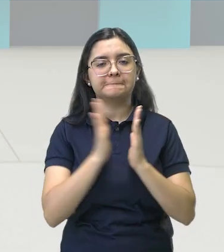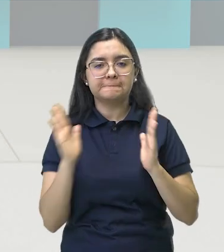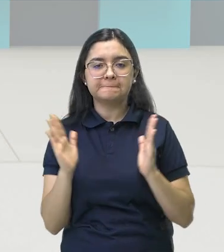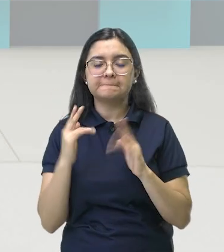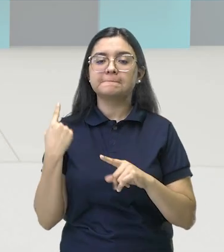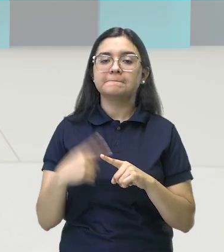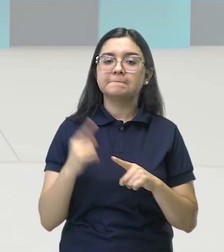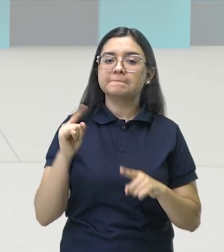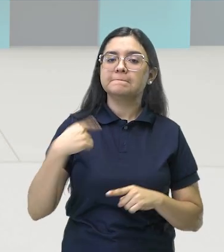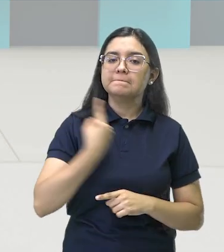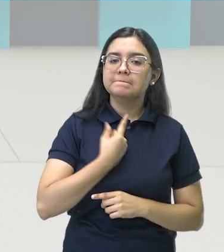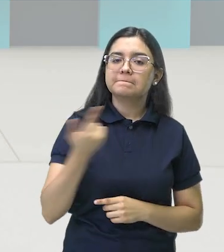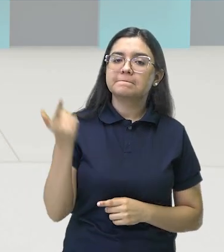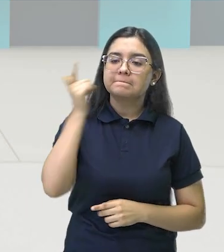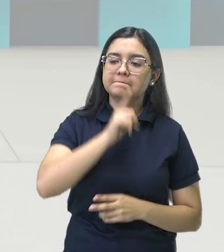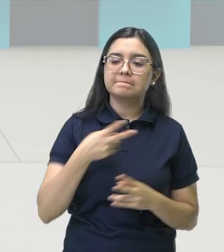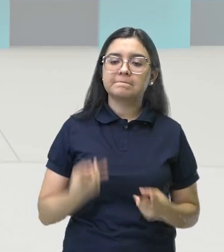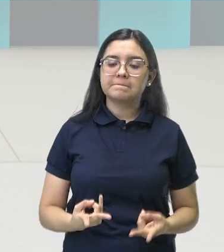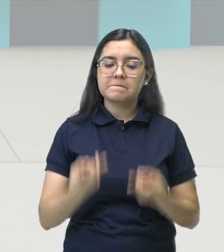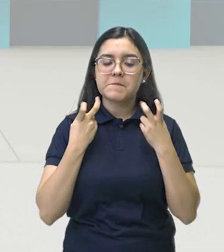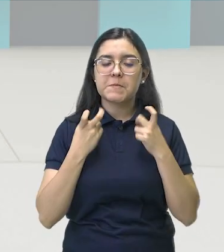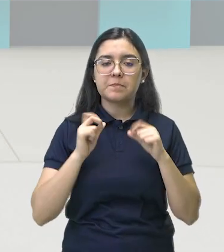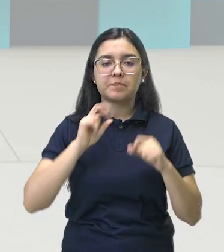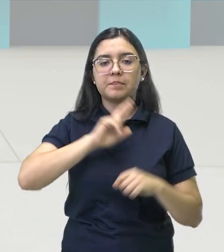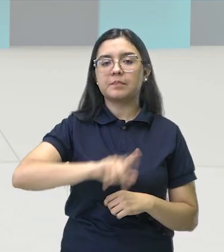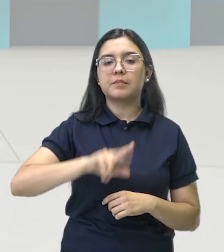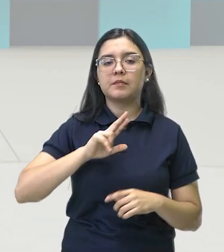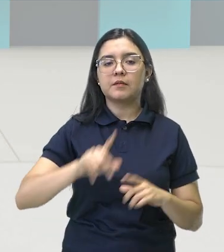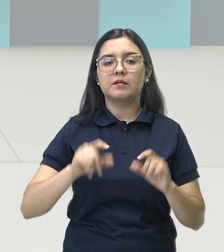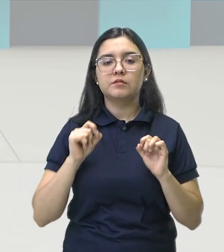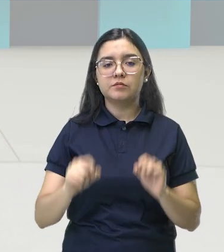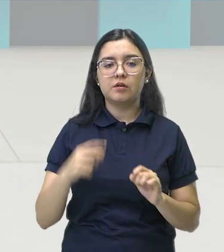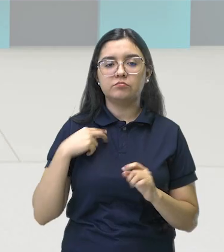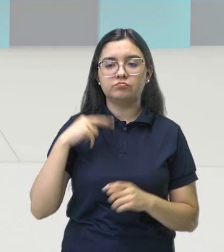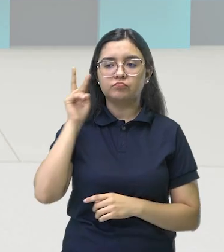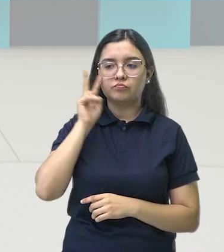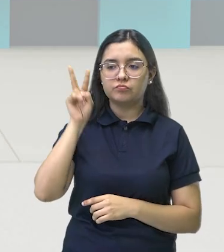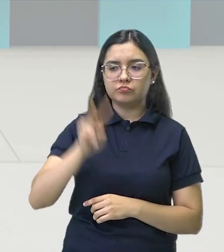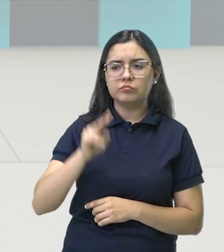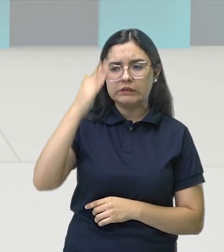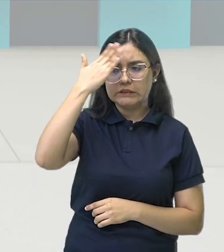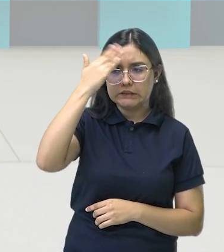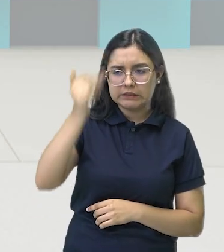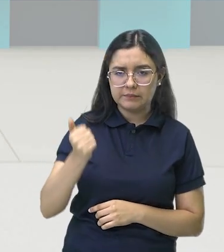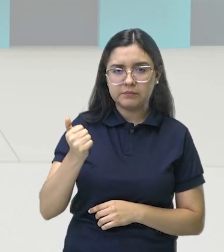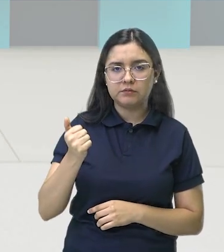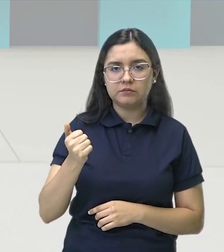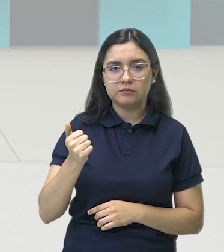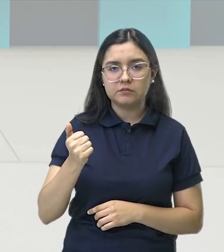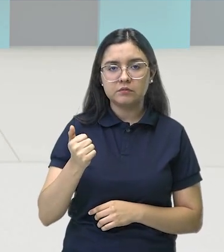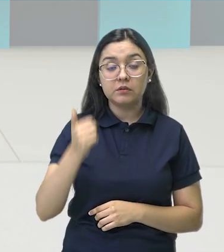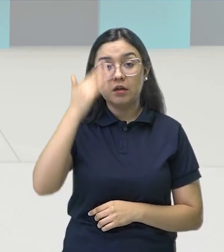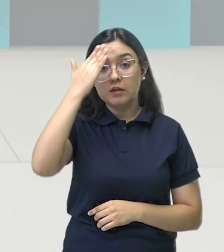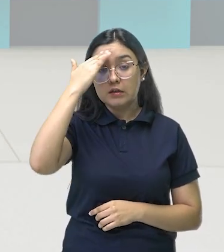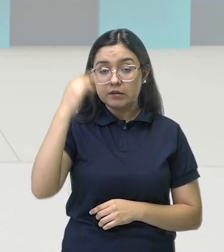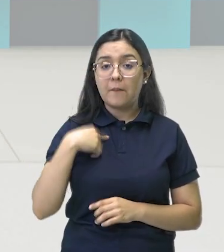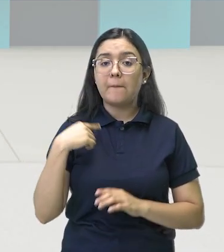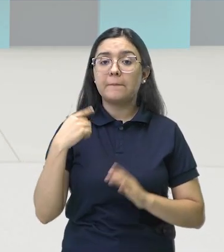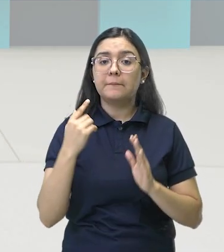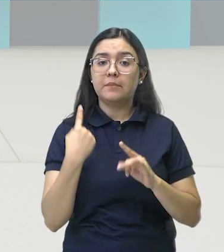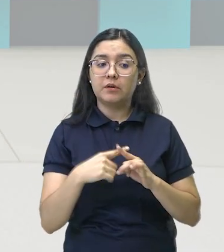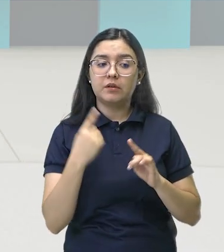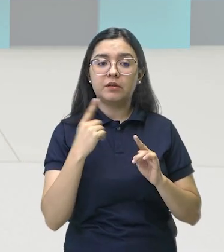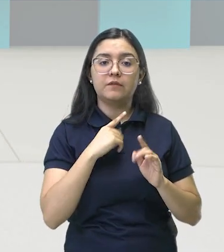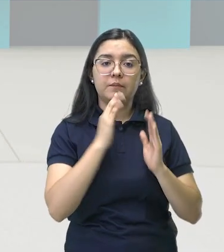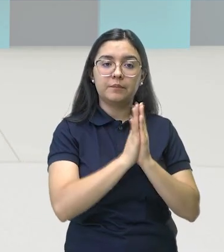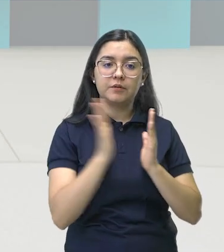porque nós conseguimos enxergar que não é só eu olhar e eu sei o que é. Você sabe o que é porque teve um